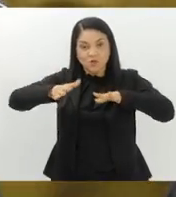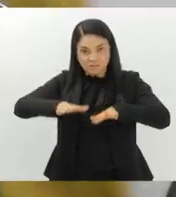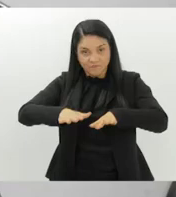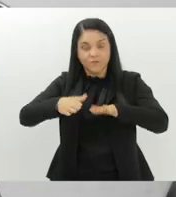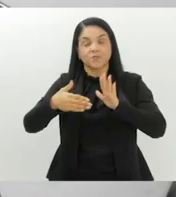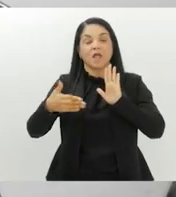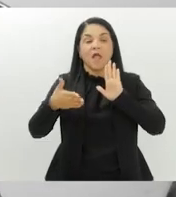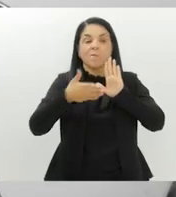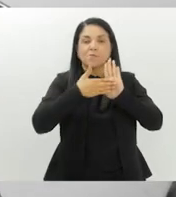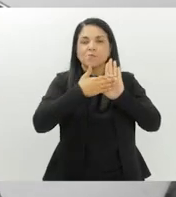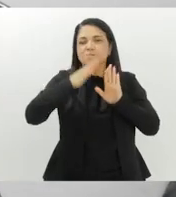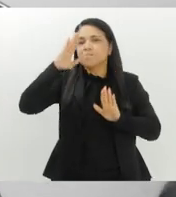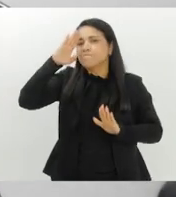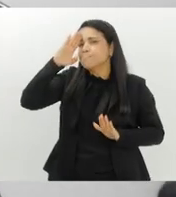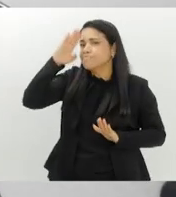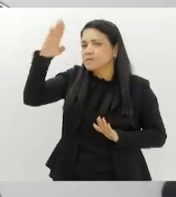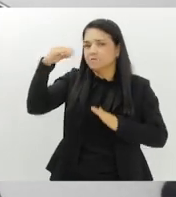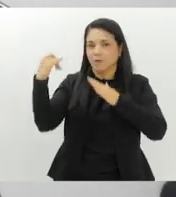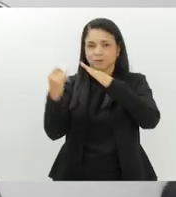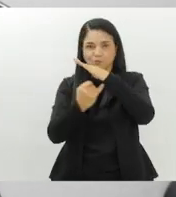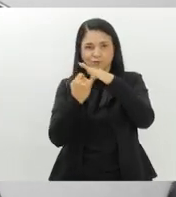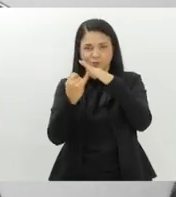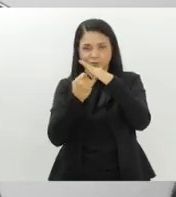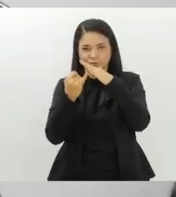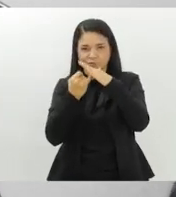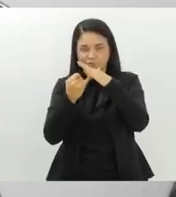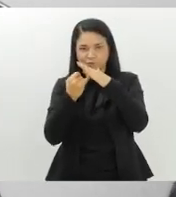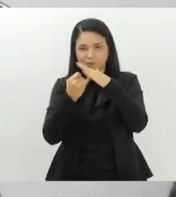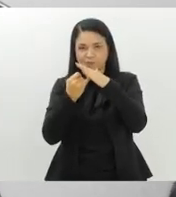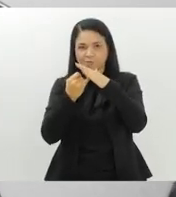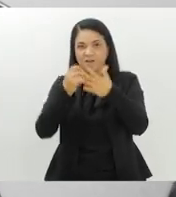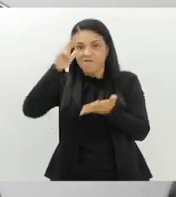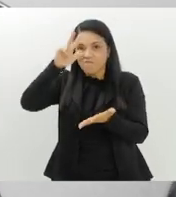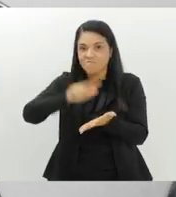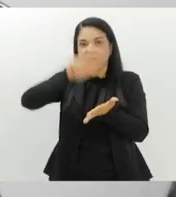Instituto para dar uma capilaridade maior